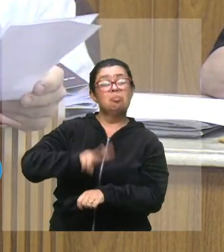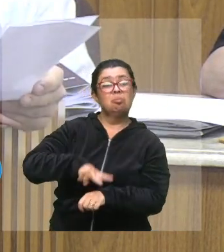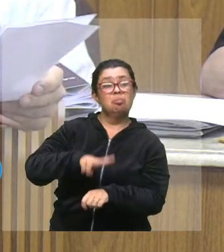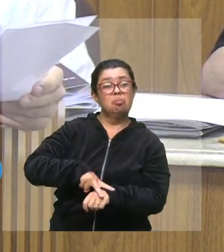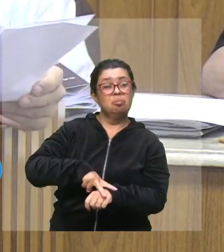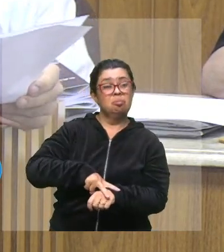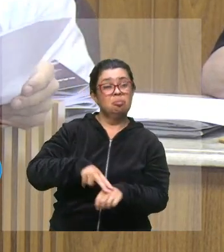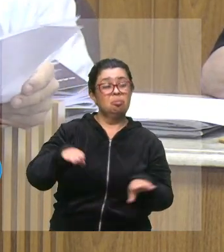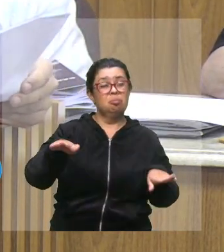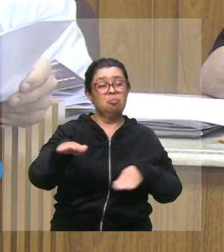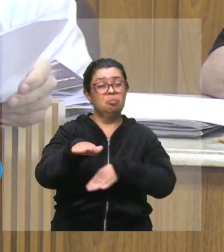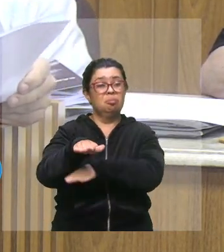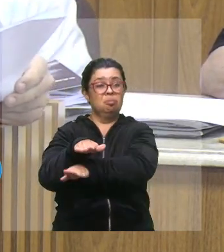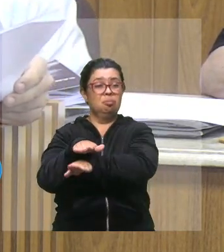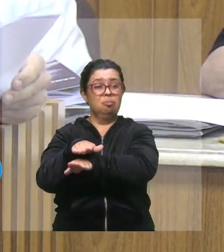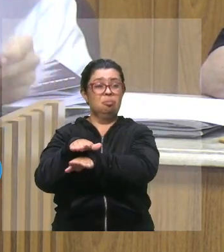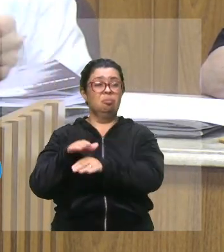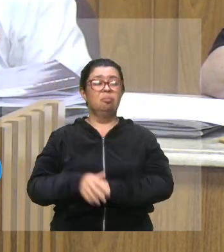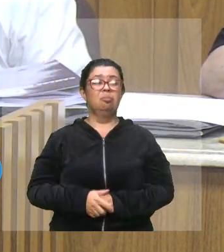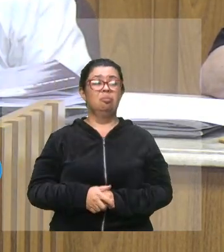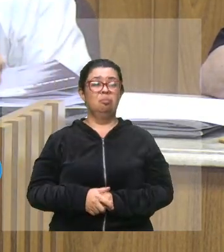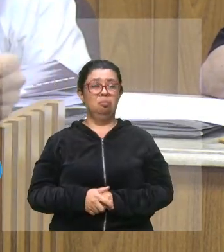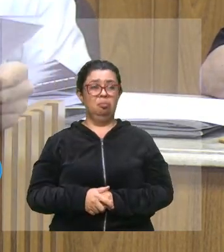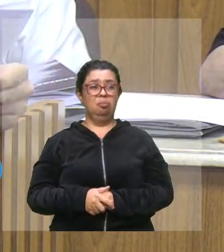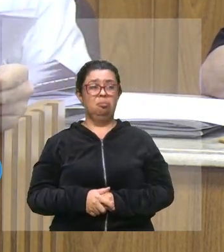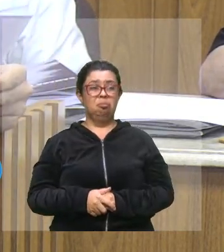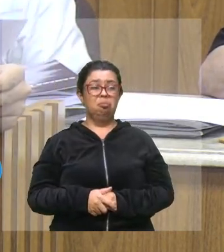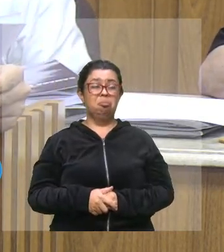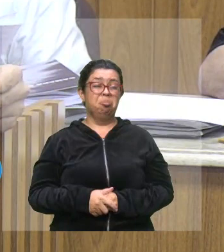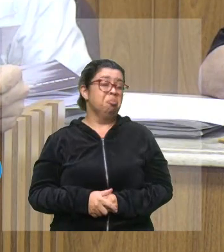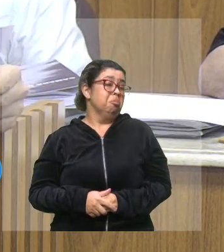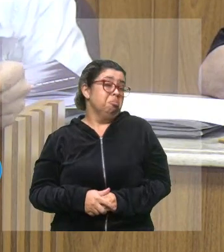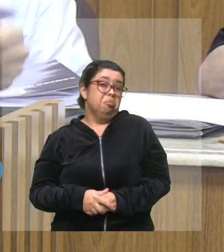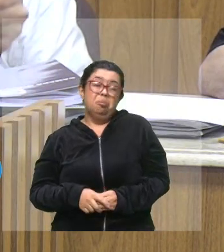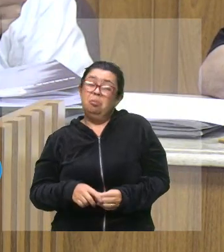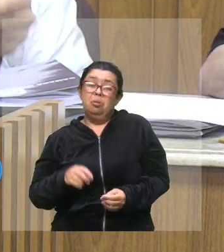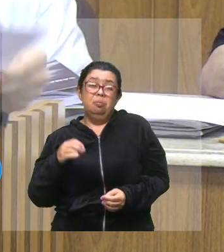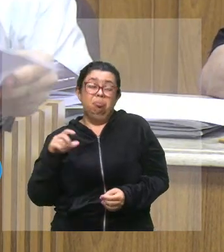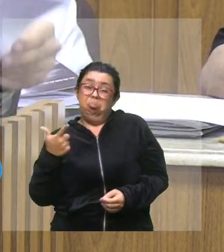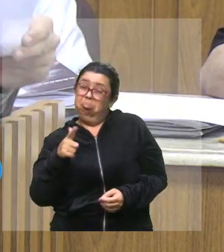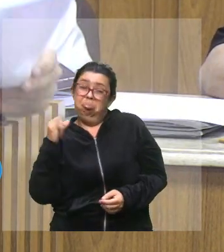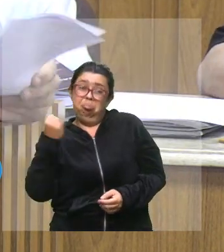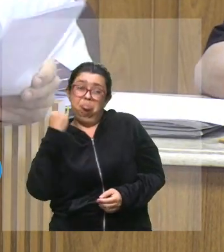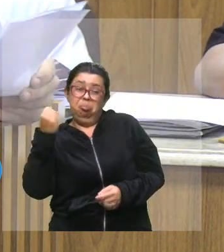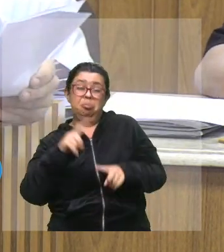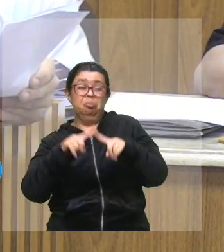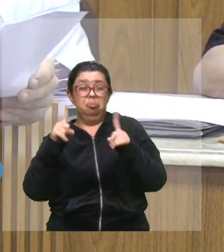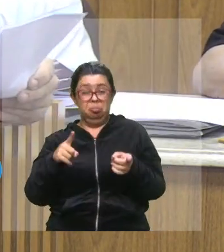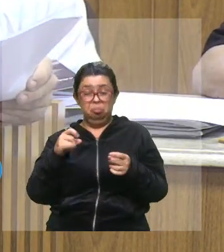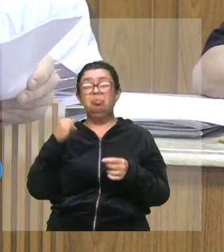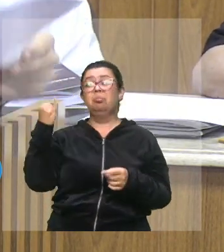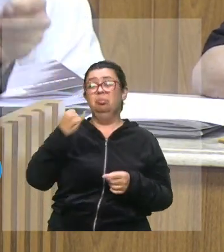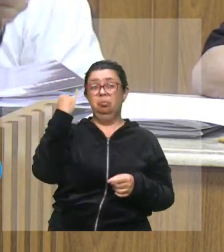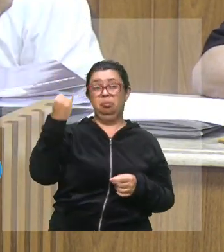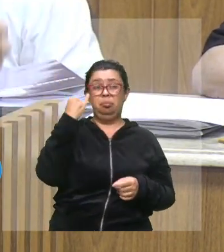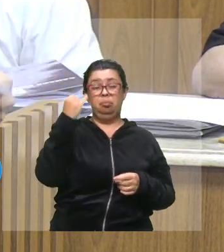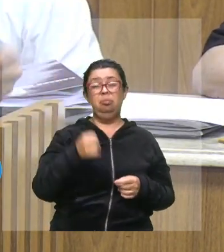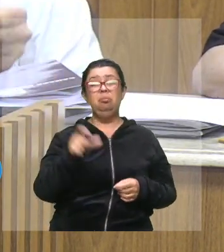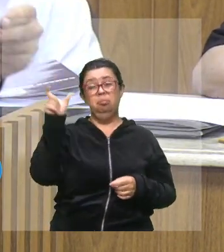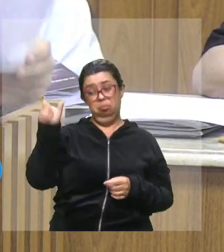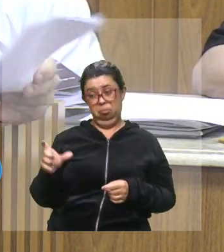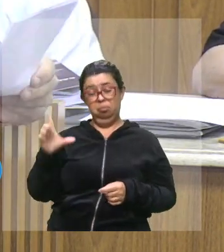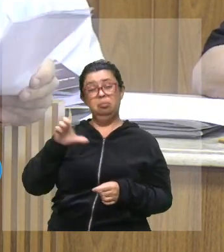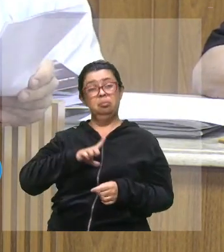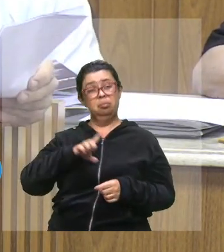estacionamento, sobre uma coisa que, apesar de pequena para a gente, é fundamental para muitos desses donos de farmácia, para muitas pessoas